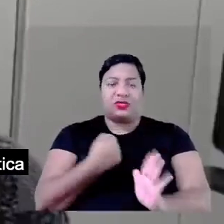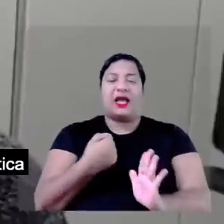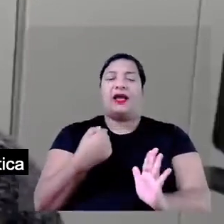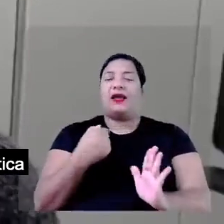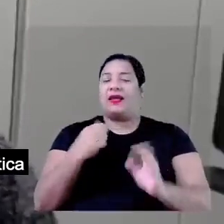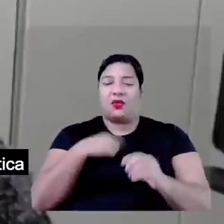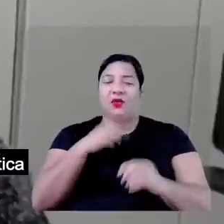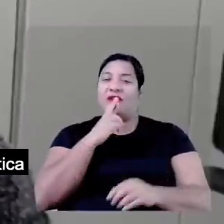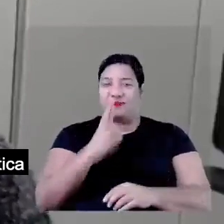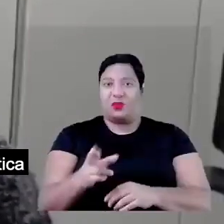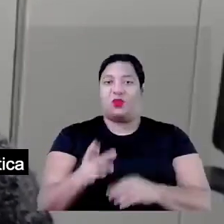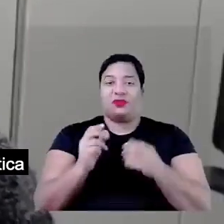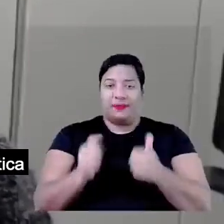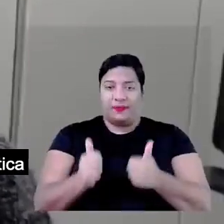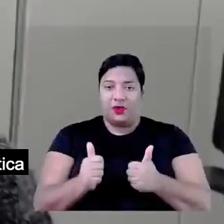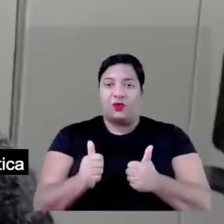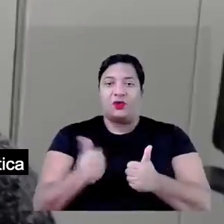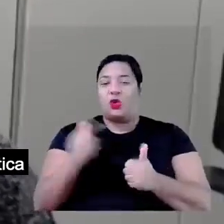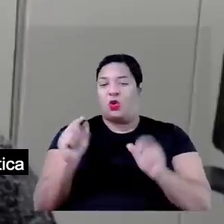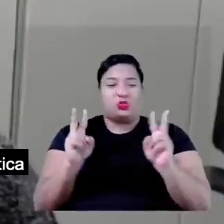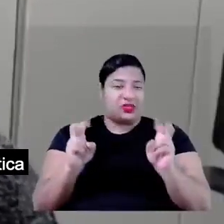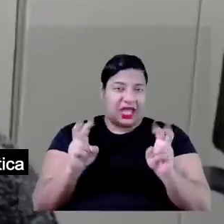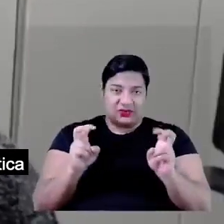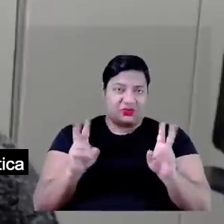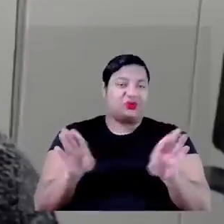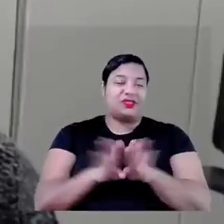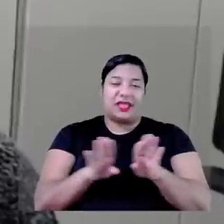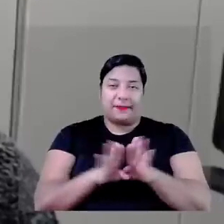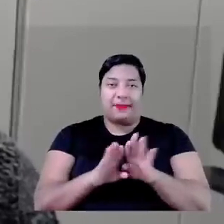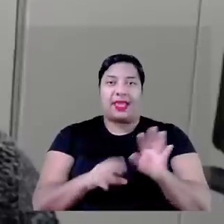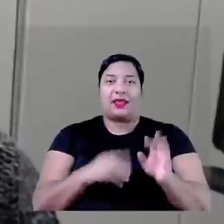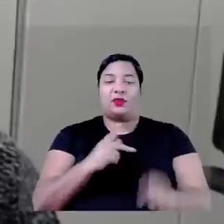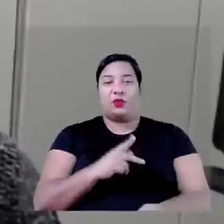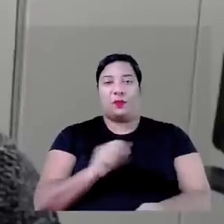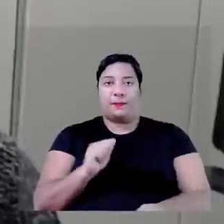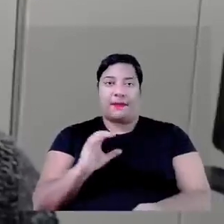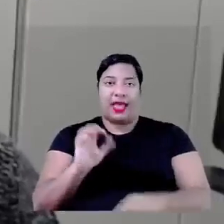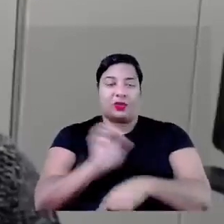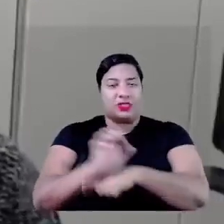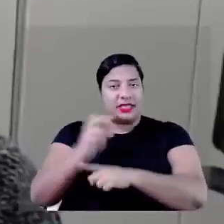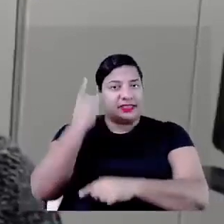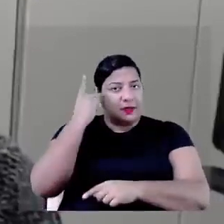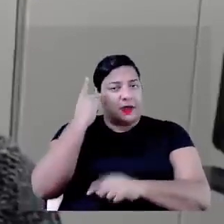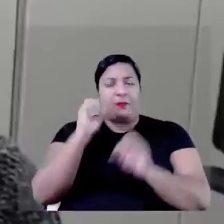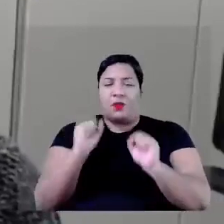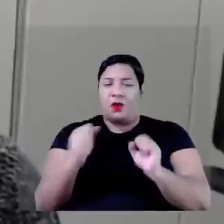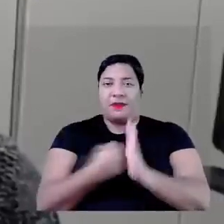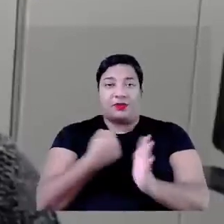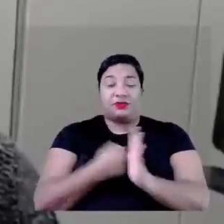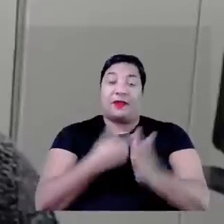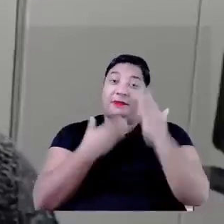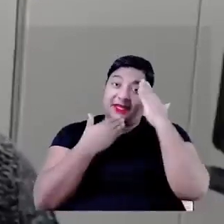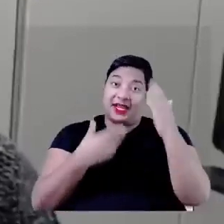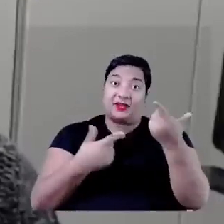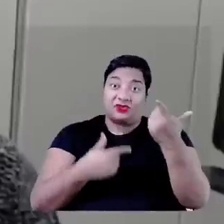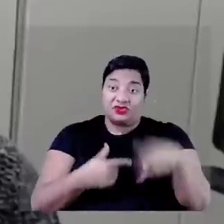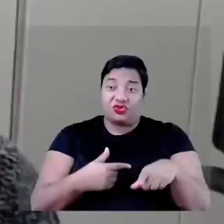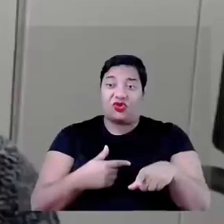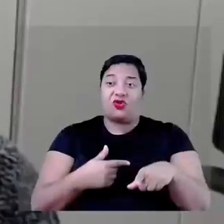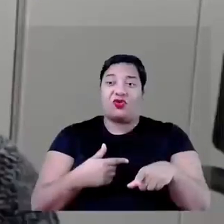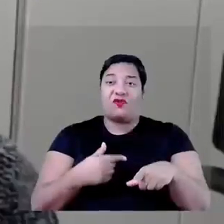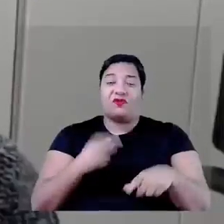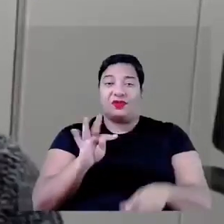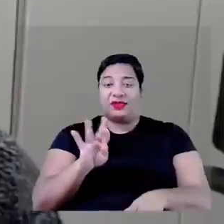questionamentos relacionados a esse e outros assuntos relacionados ao Plano de Ação Climática do Estado de São Paulo, e agradeço mais uma vez aí ao Tribunal